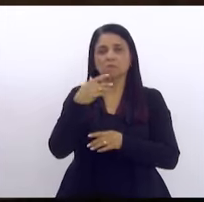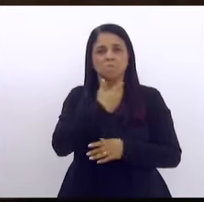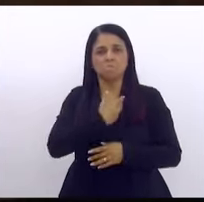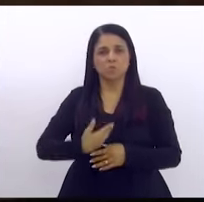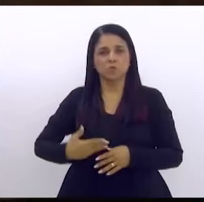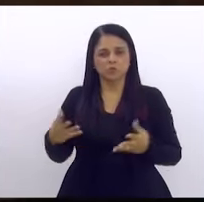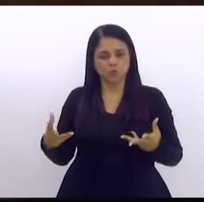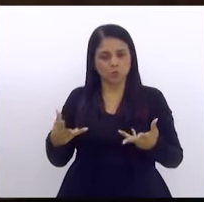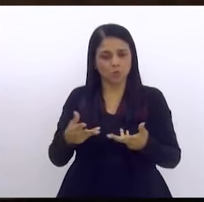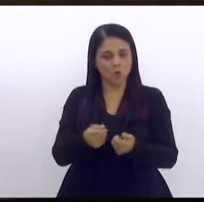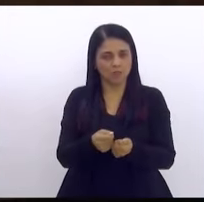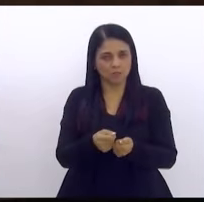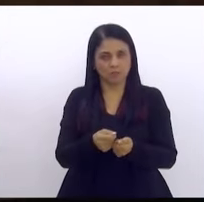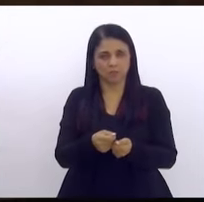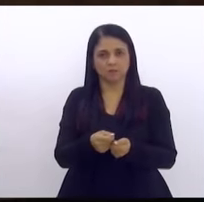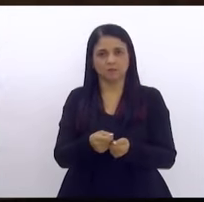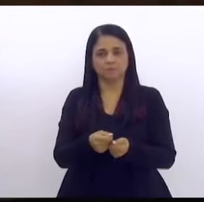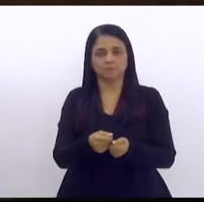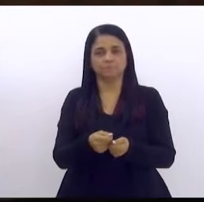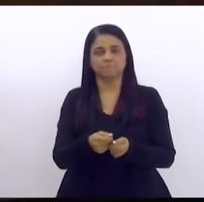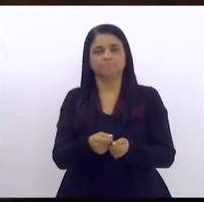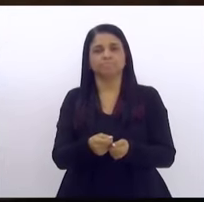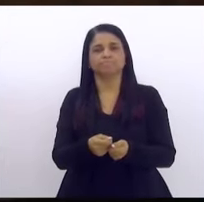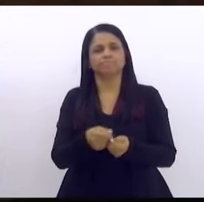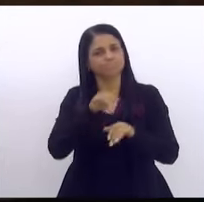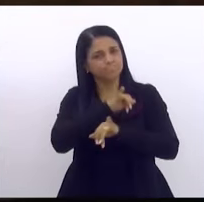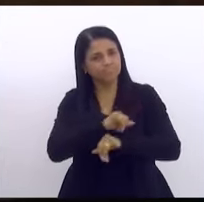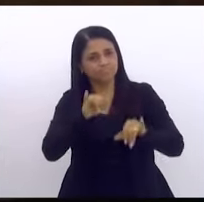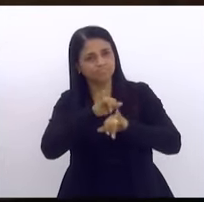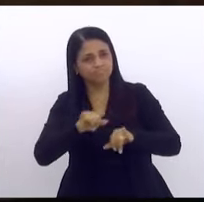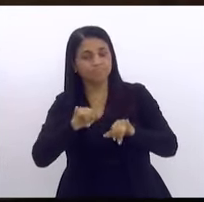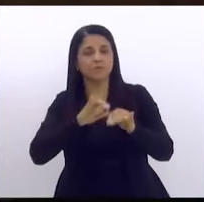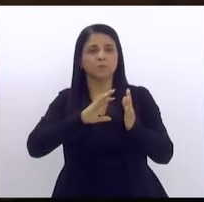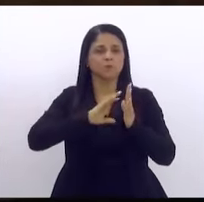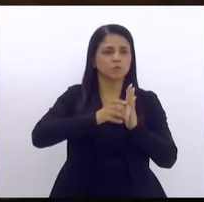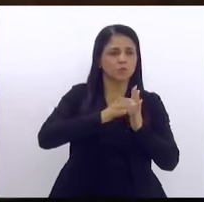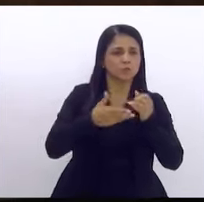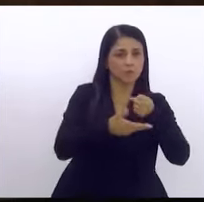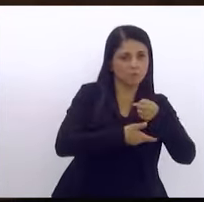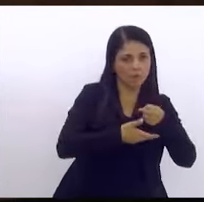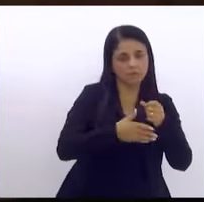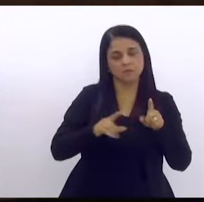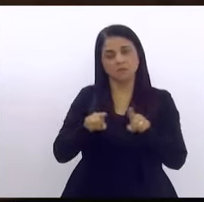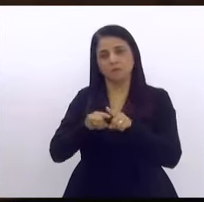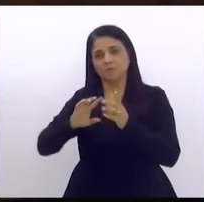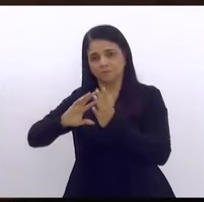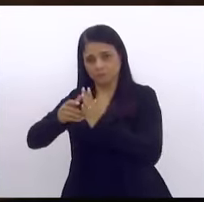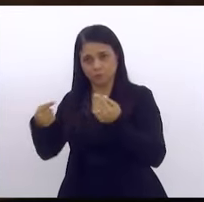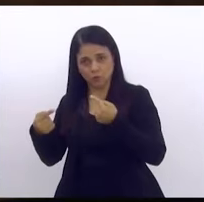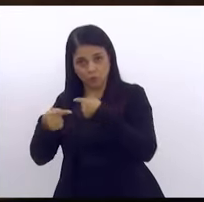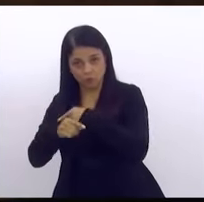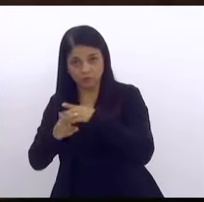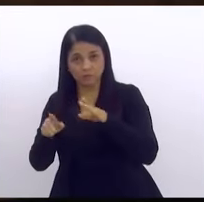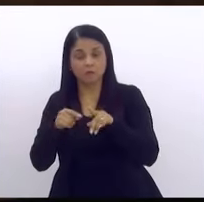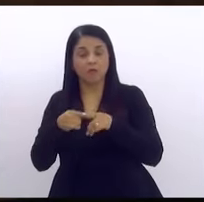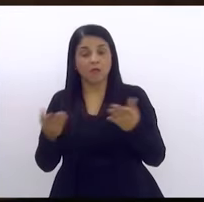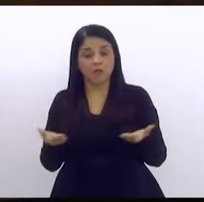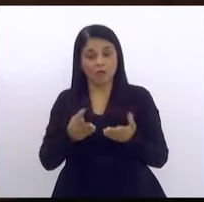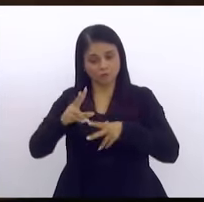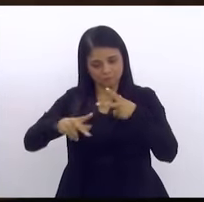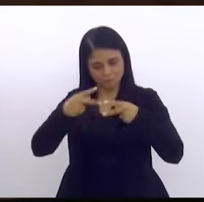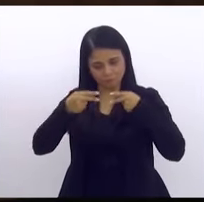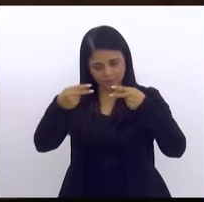de qualidade, como sempre alardeado, tanto pela oposição quanto pela base. E essa mensagem consagra um presente